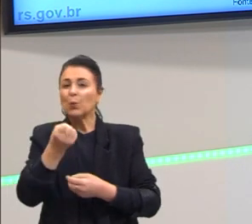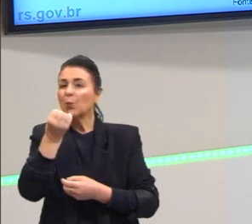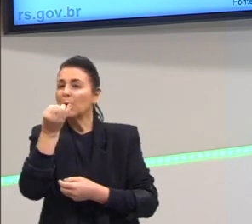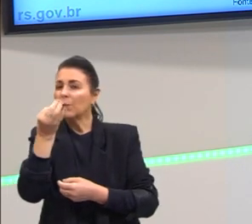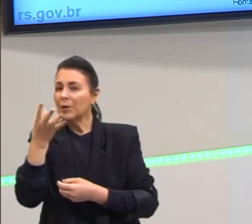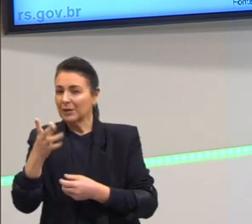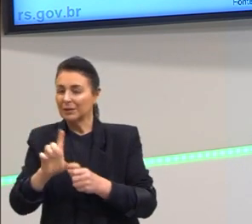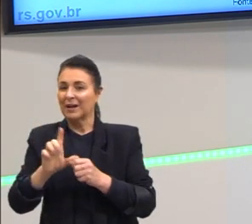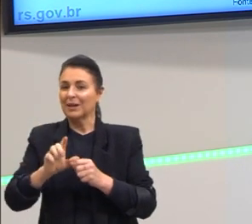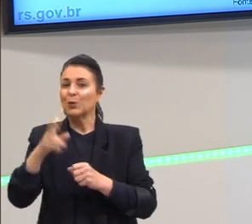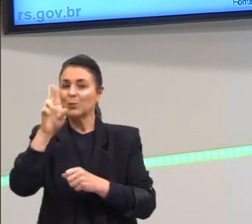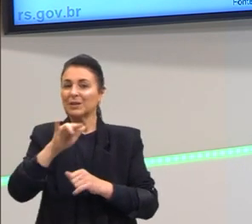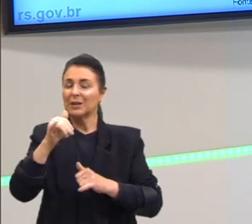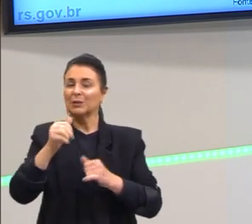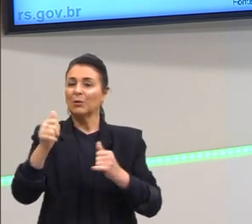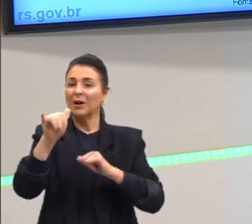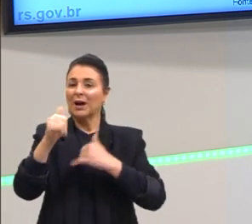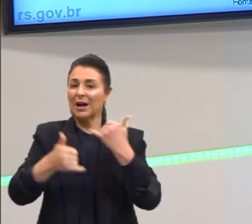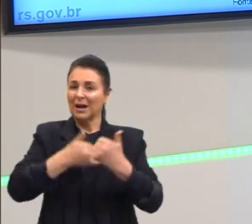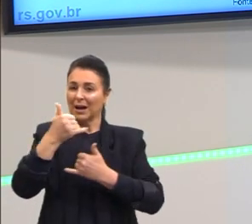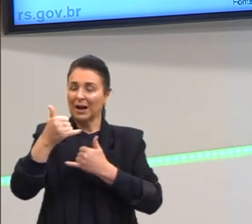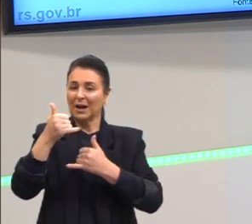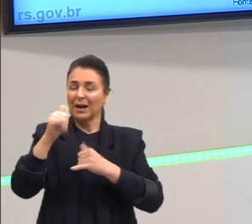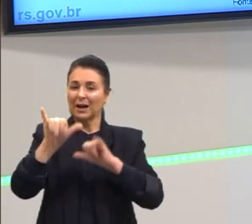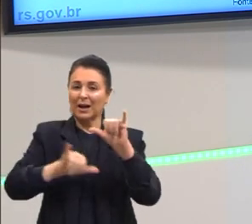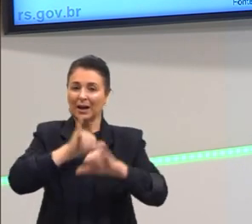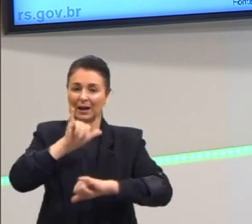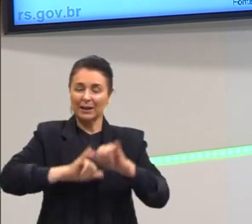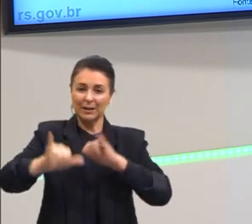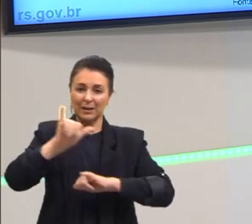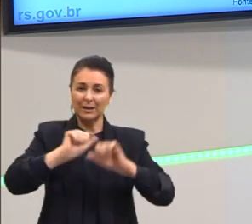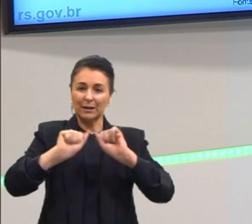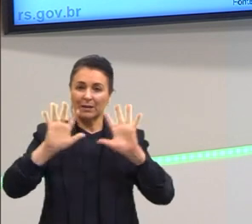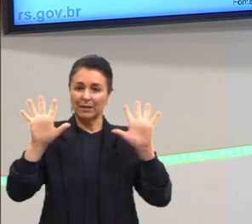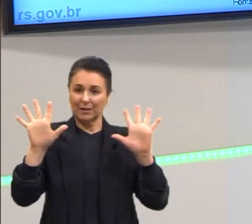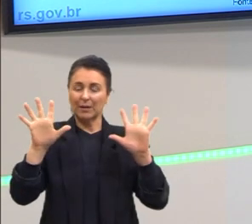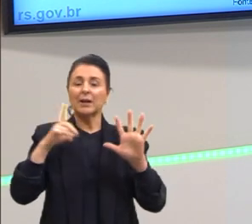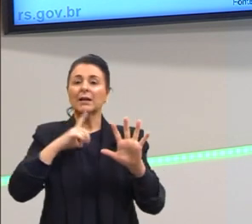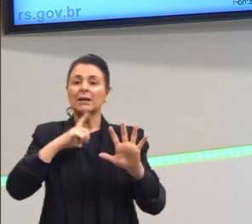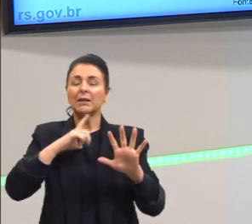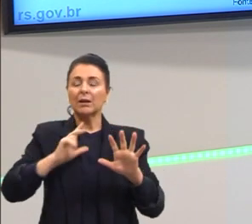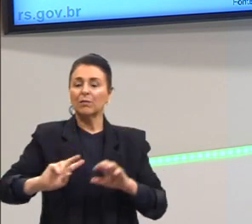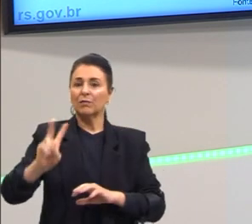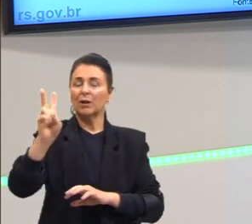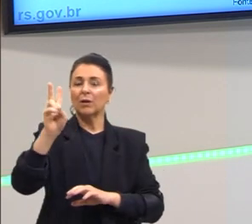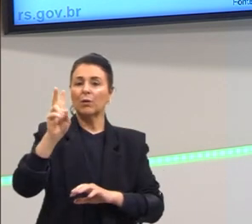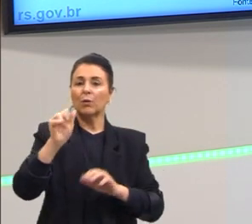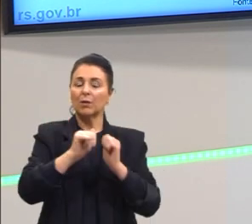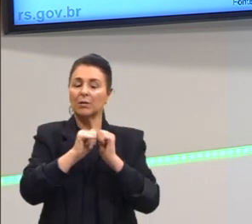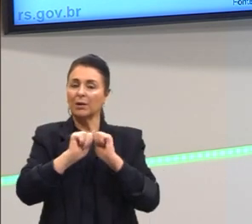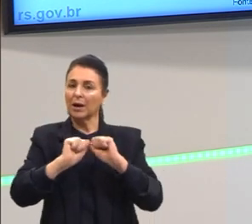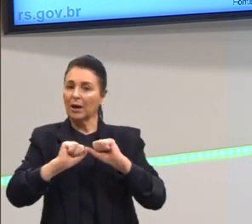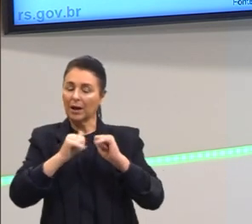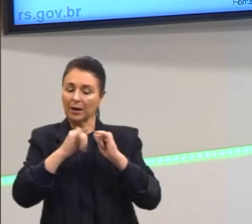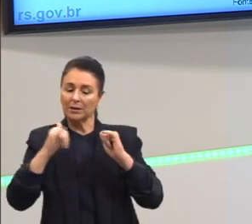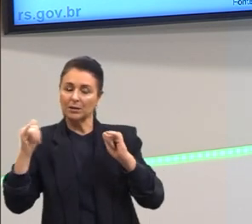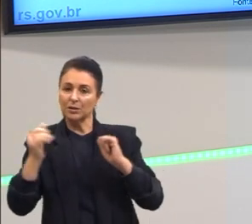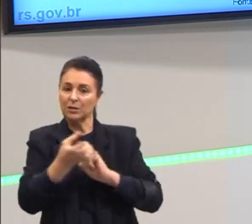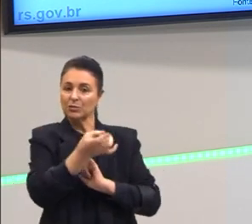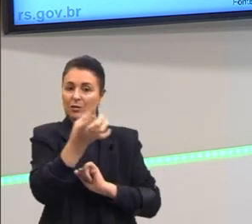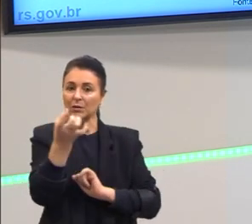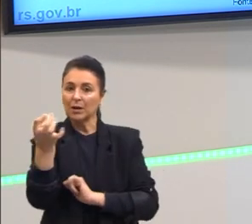calcular isso estequiometria E aí eu consigo fazer a tabela nutricional Olha o cálculo do valor energético do alimento através